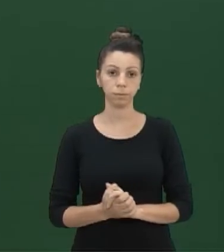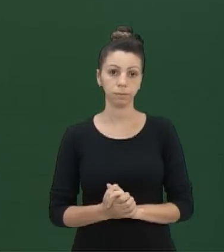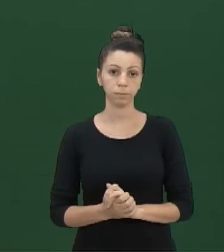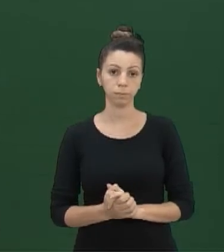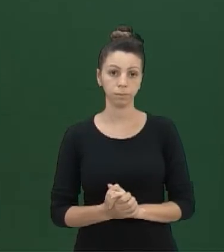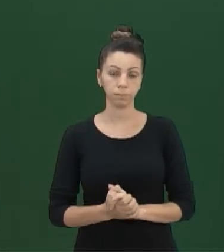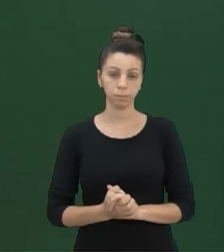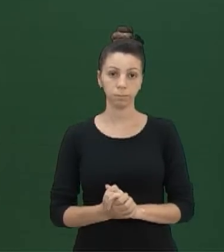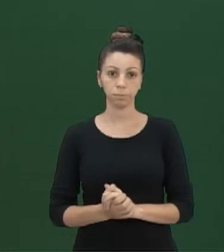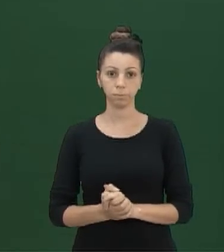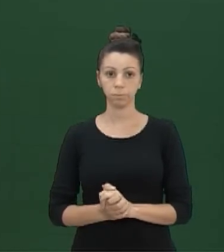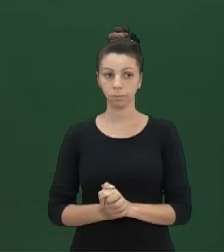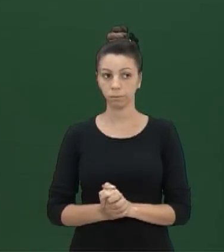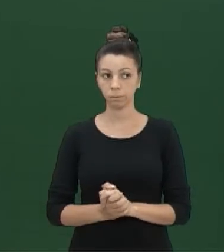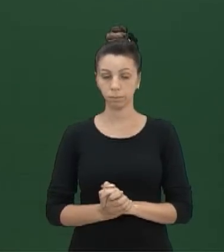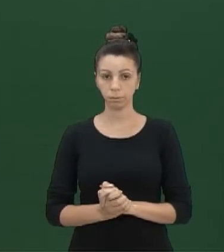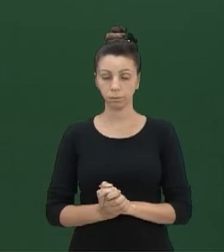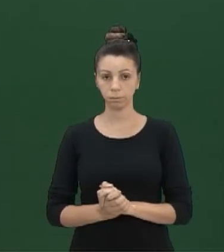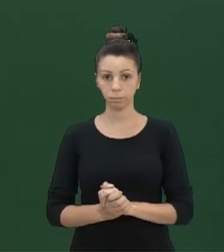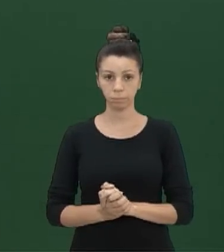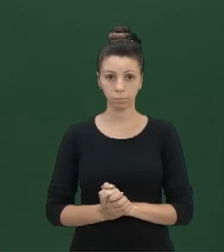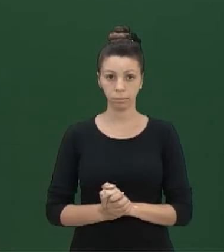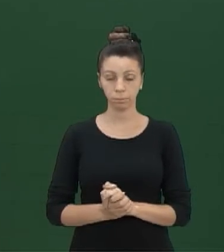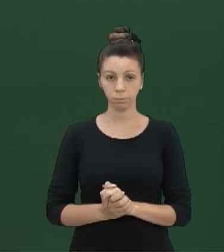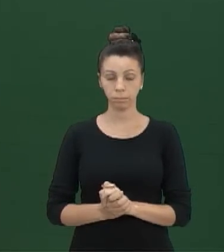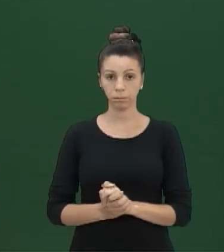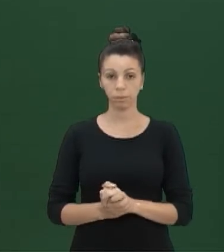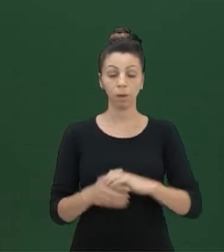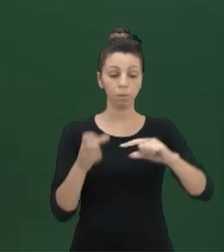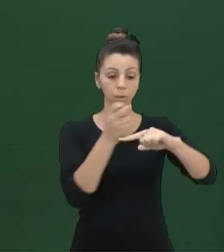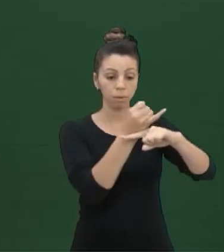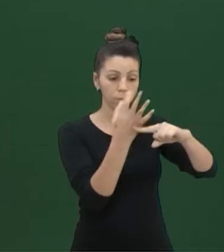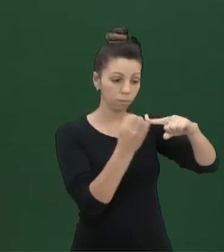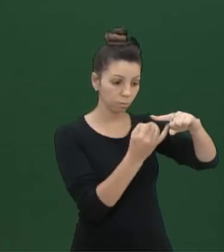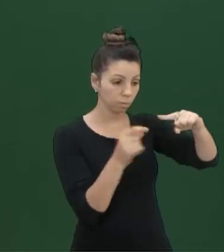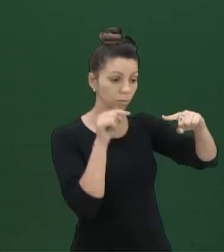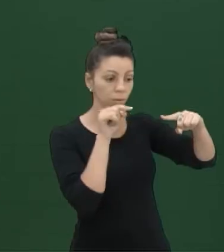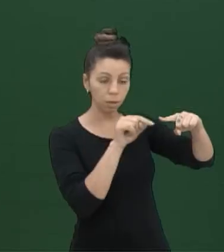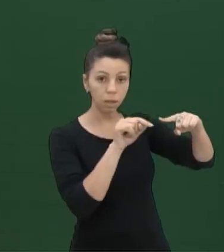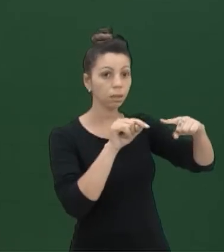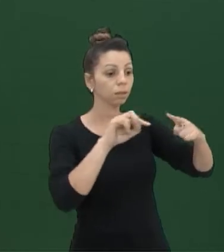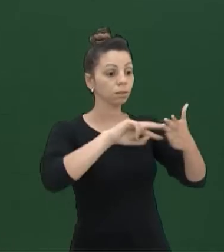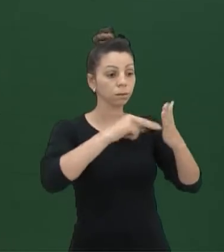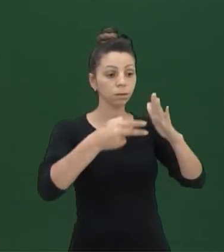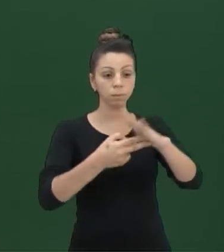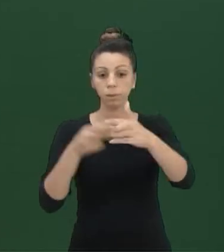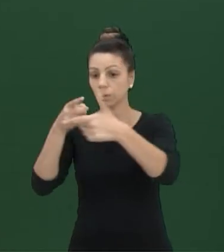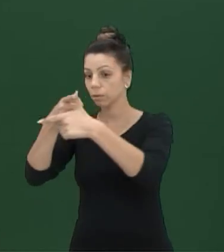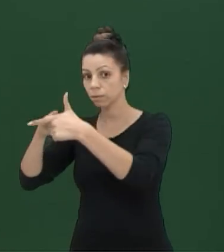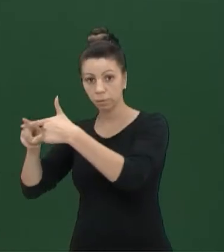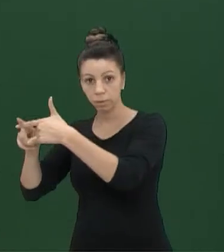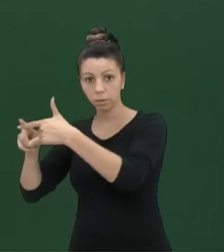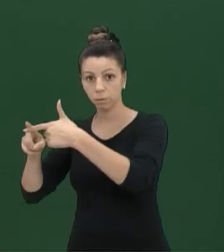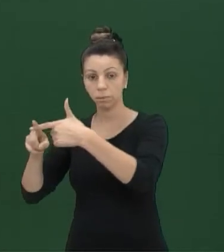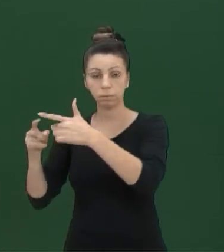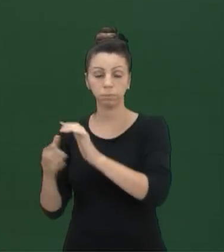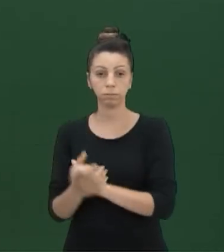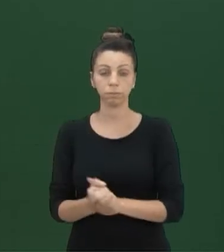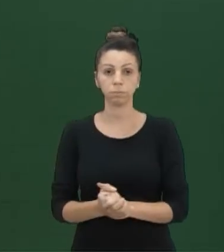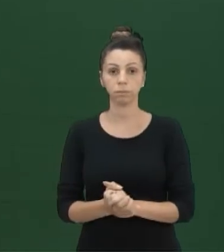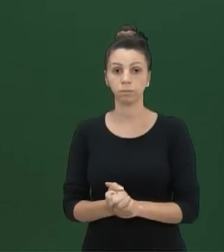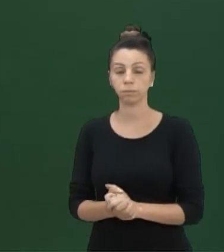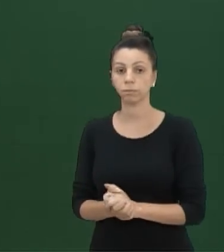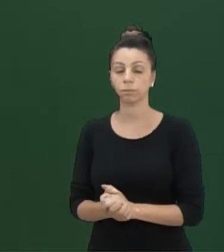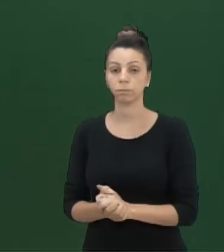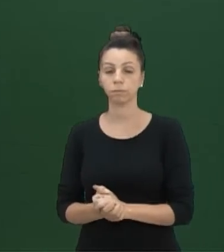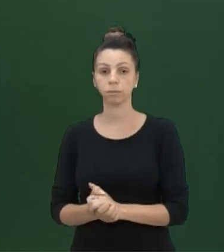Então, agora a gente vai ter de fazer a continha. Fração é divisão. Para efetuar 3.025 divididos por